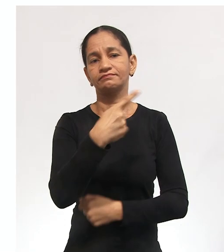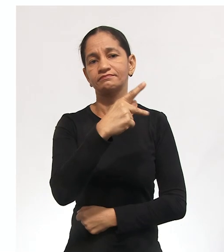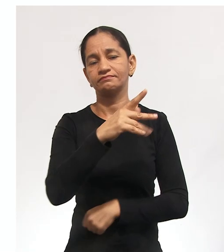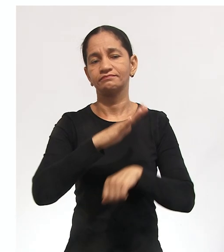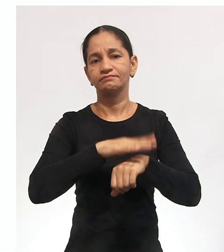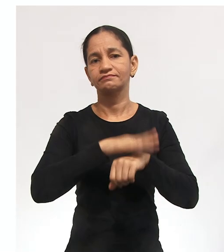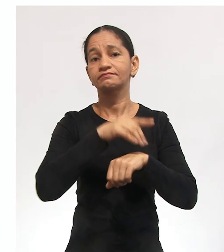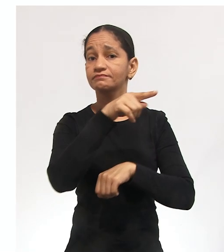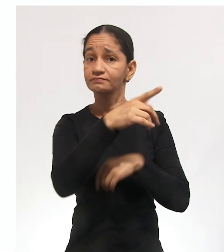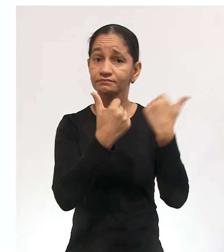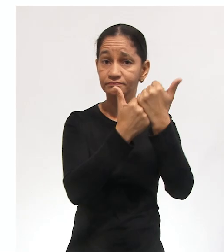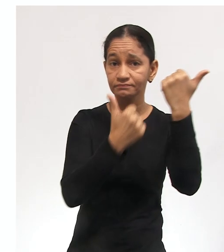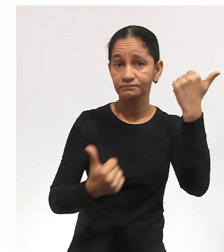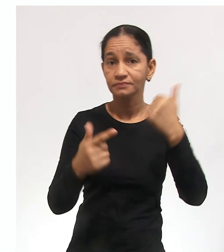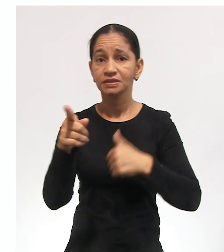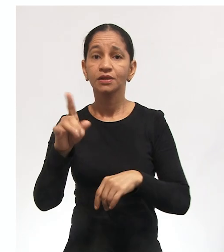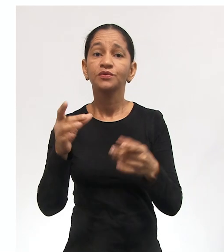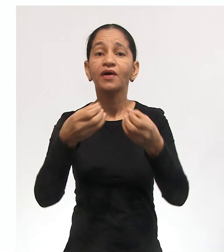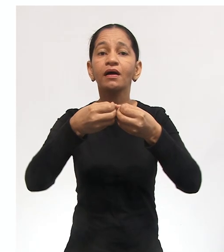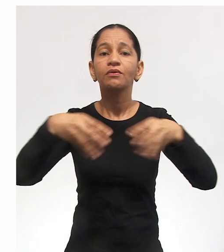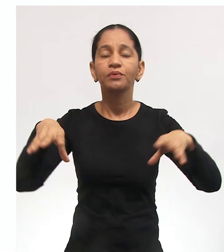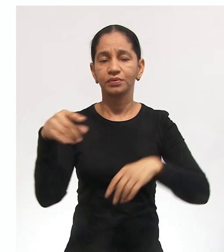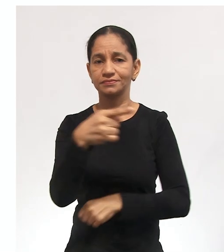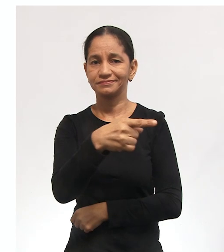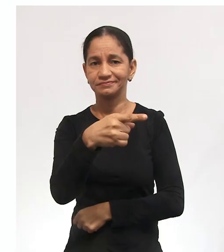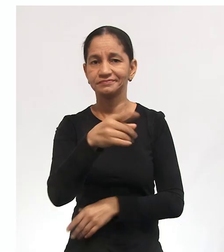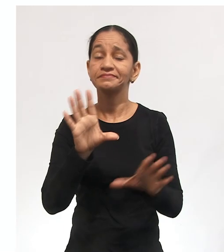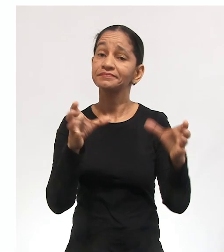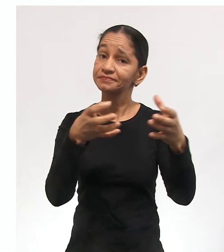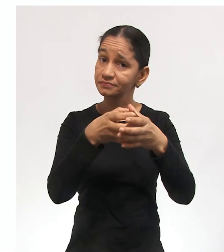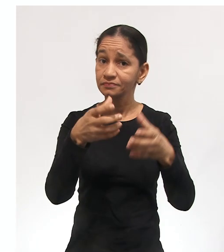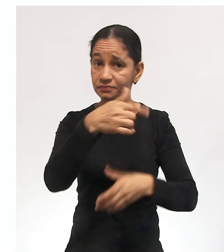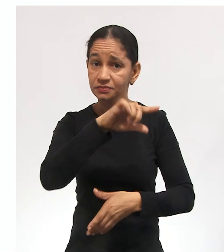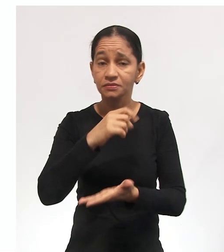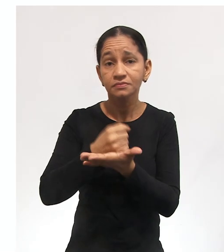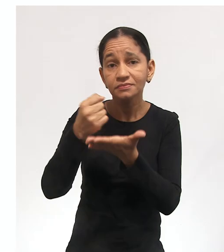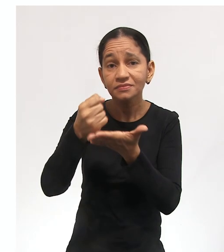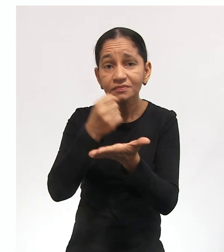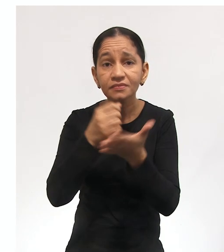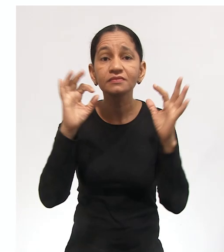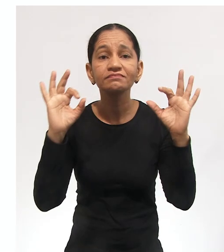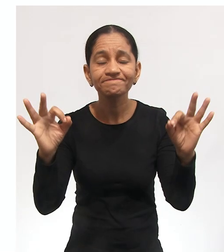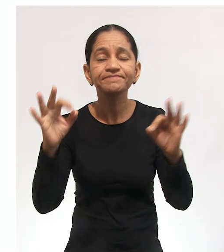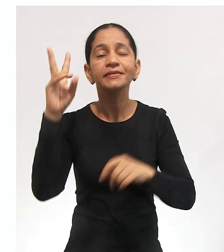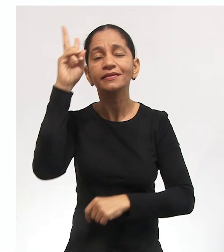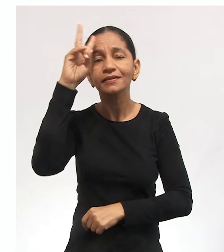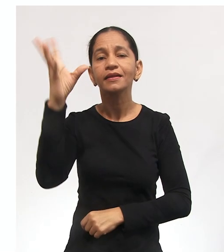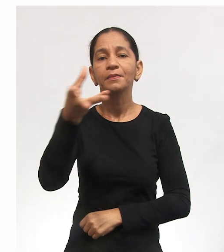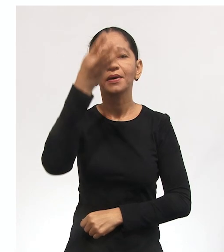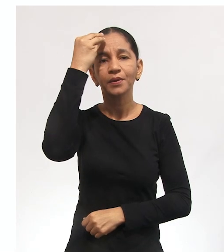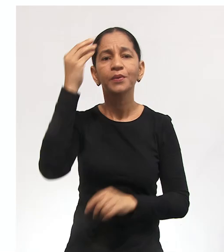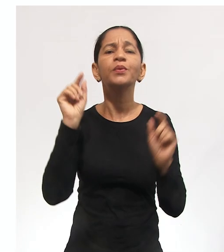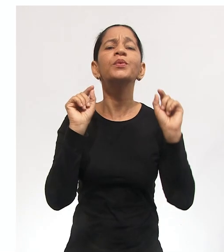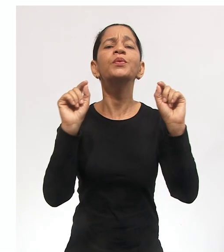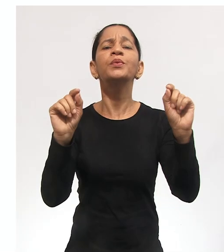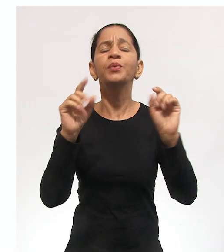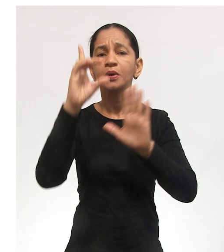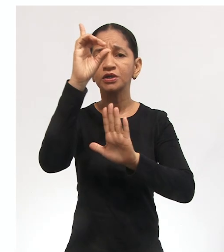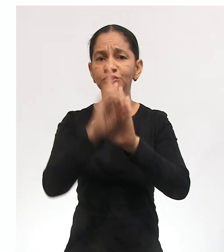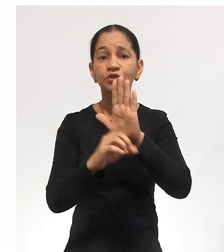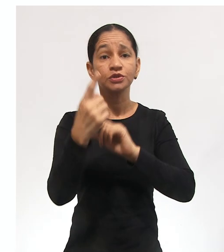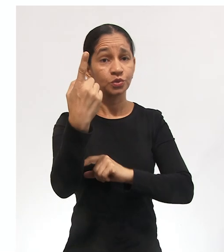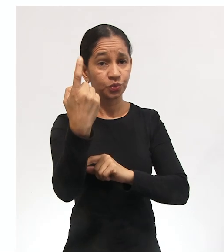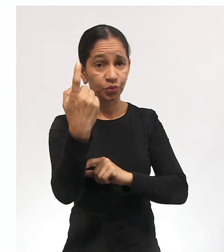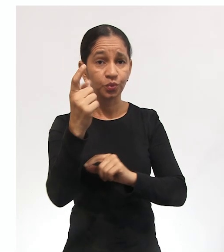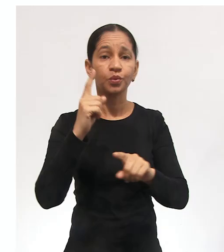a sucessão empresarial não vá descaracterizar aquele contrato. Importante a gente relembrar, lá de Direito